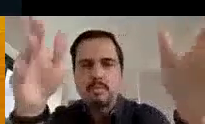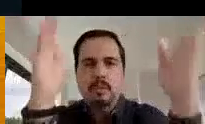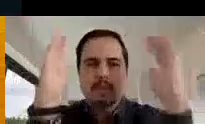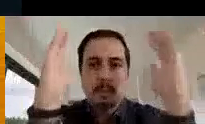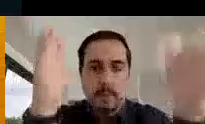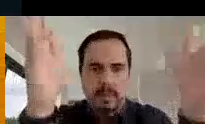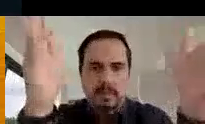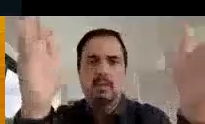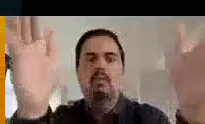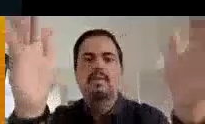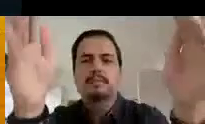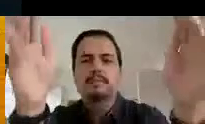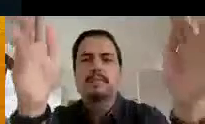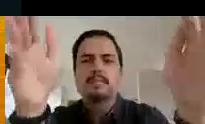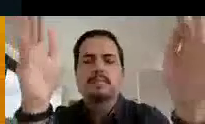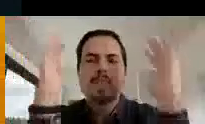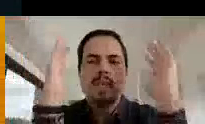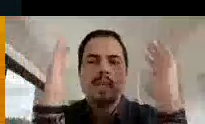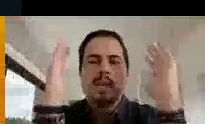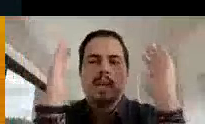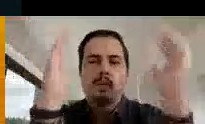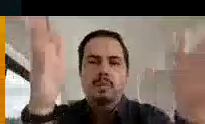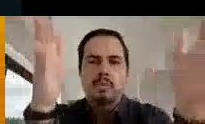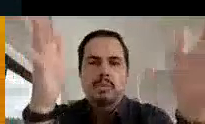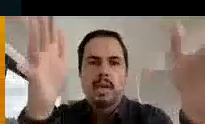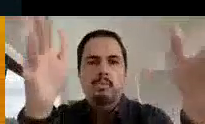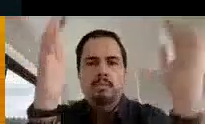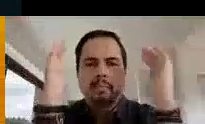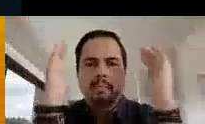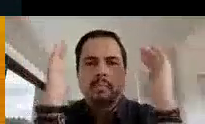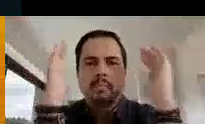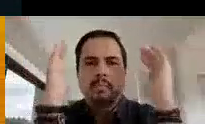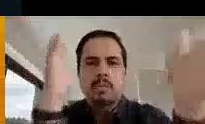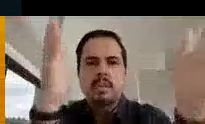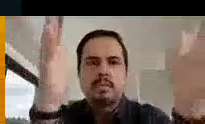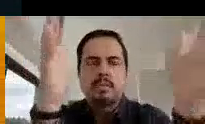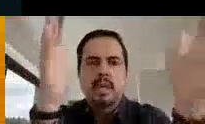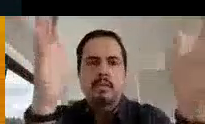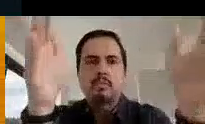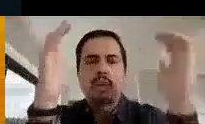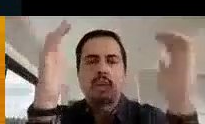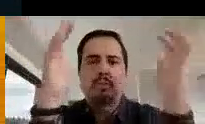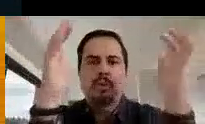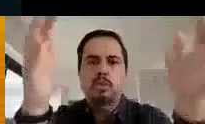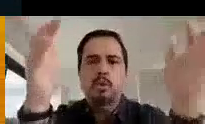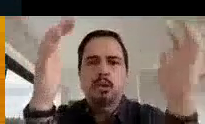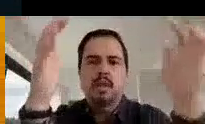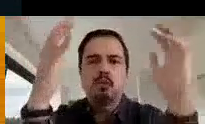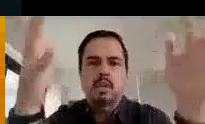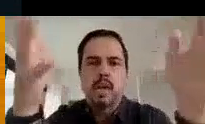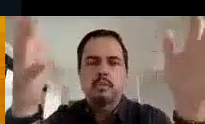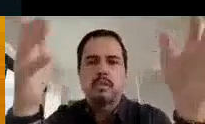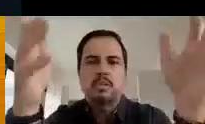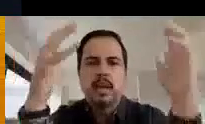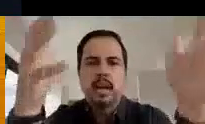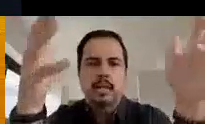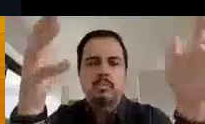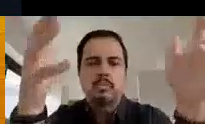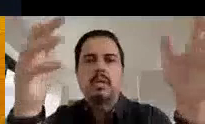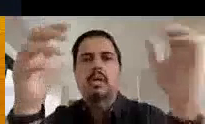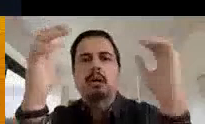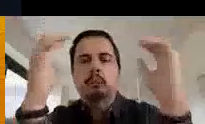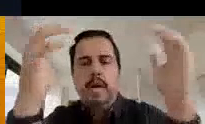nova, você implanta coisa nova. Algumas dão certo, outras não dão certo, e aí você começou a ter resultados